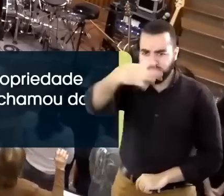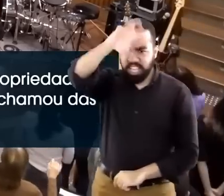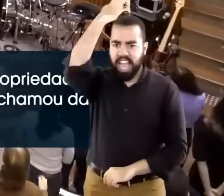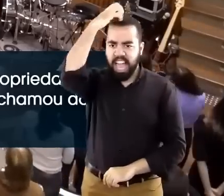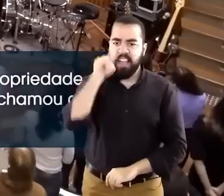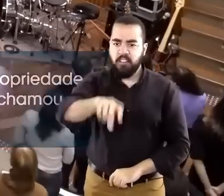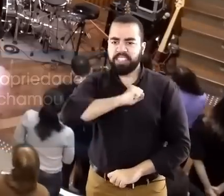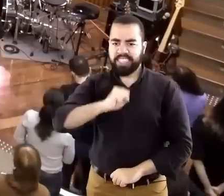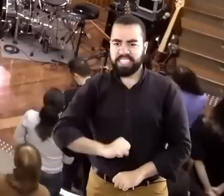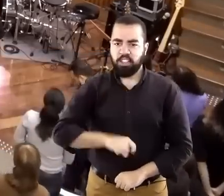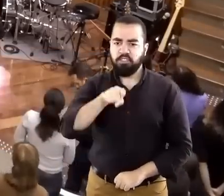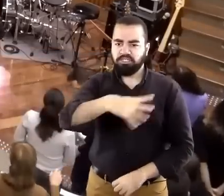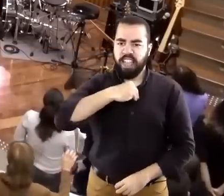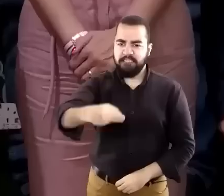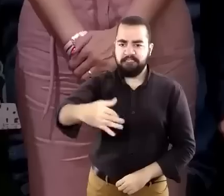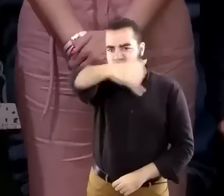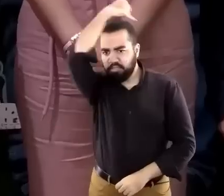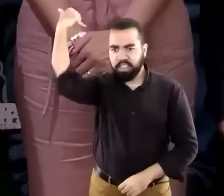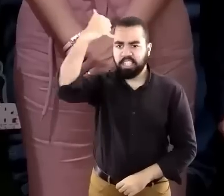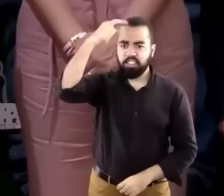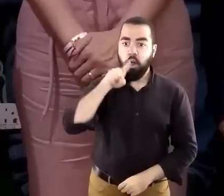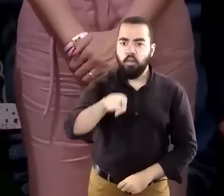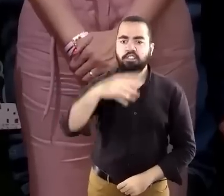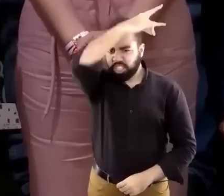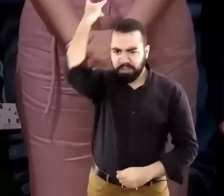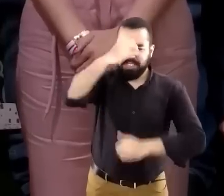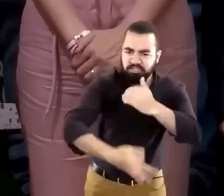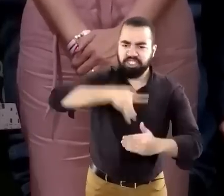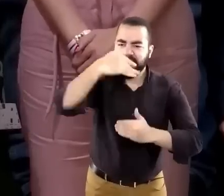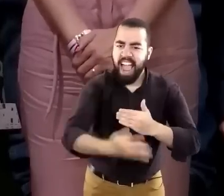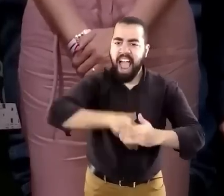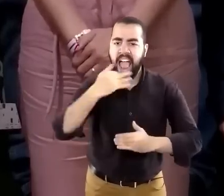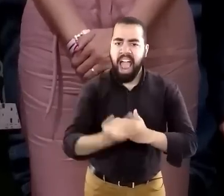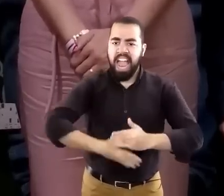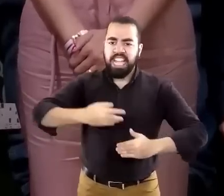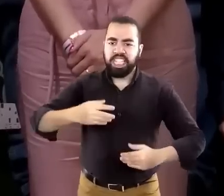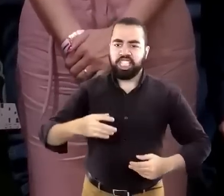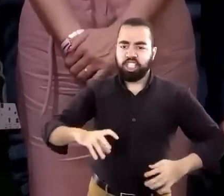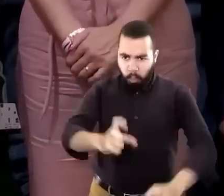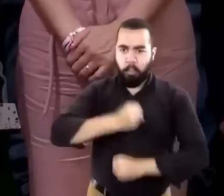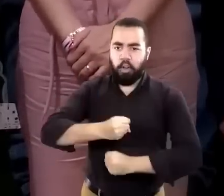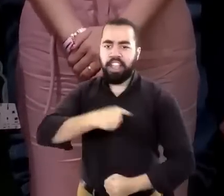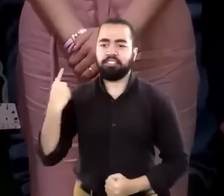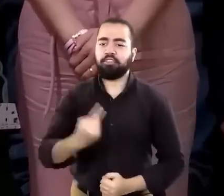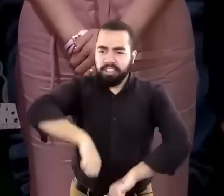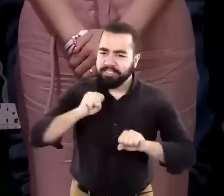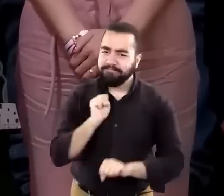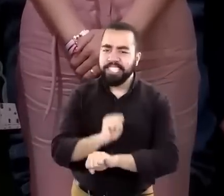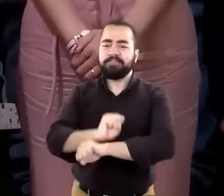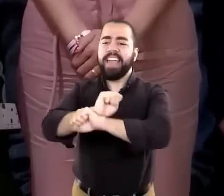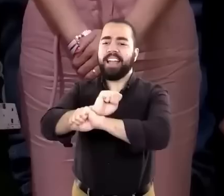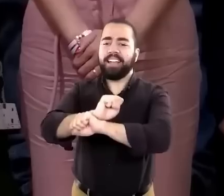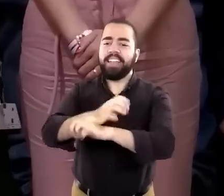é sacerdote, você é filho do óleo, você deve ser cheio do Espírito Santo, e é essa plenitude que nós aguardamos e